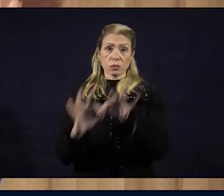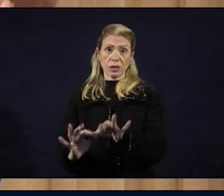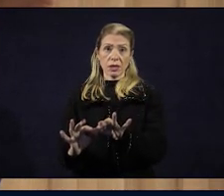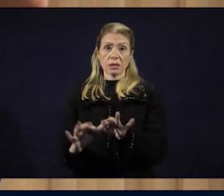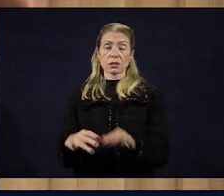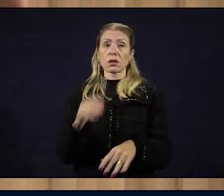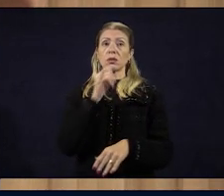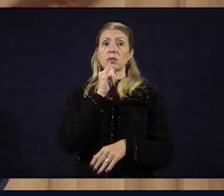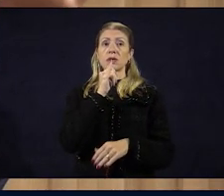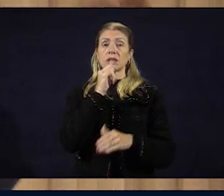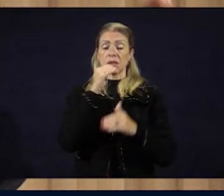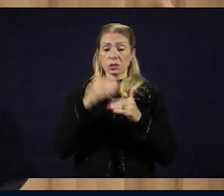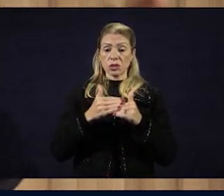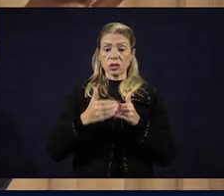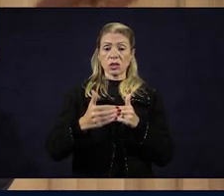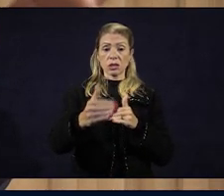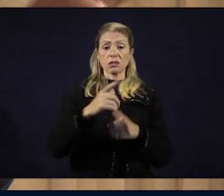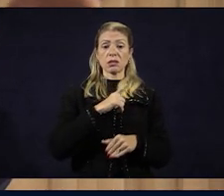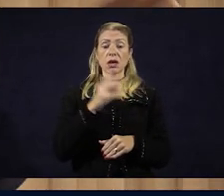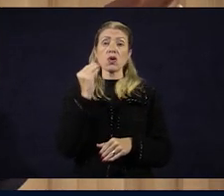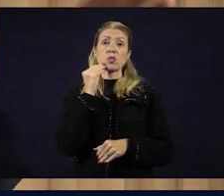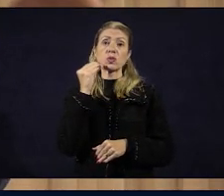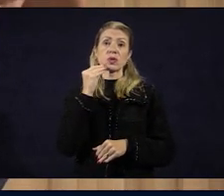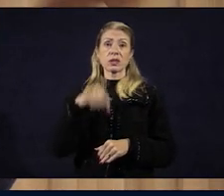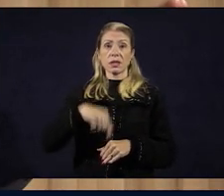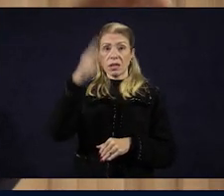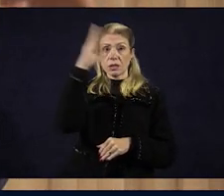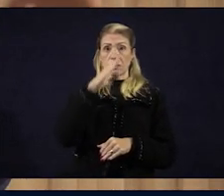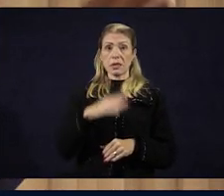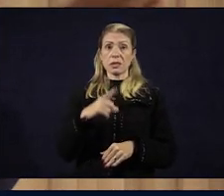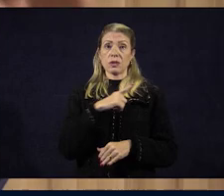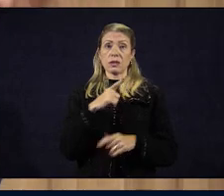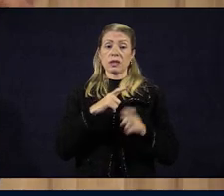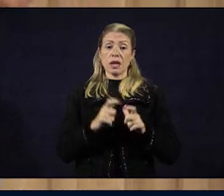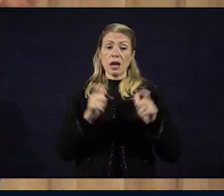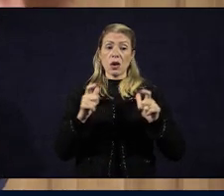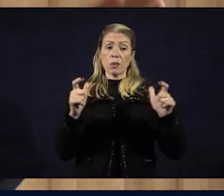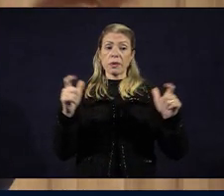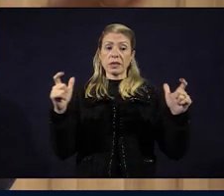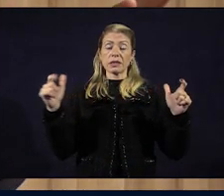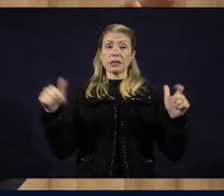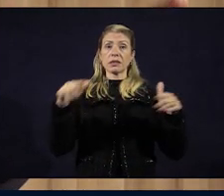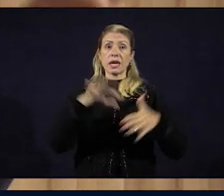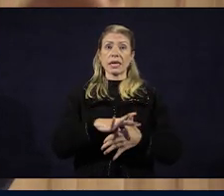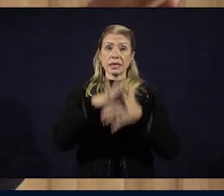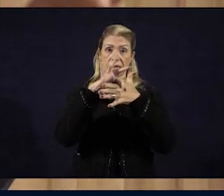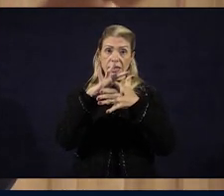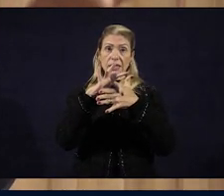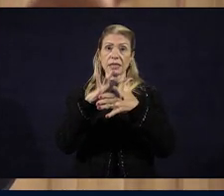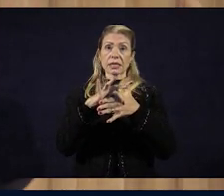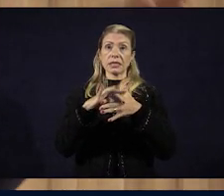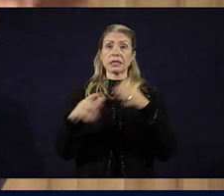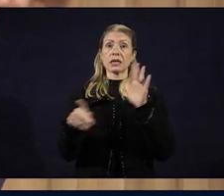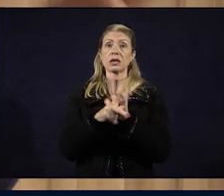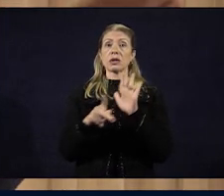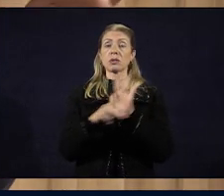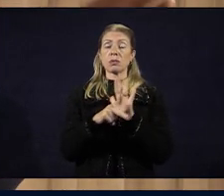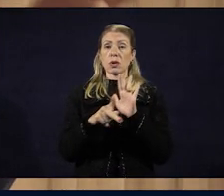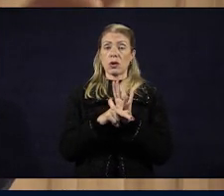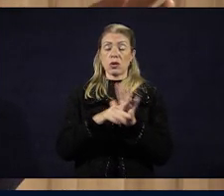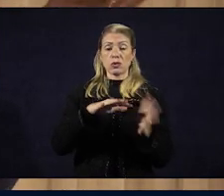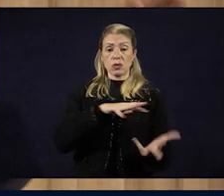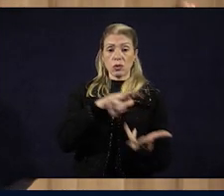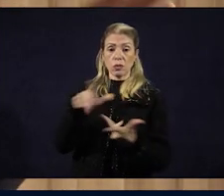diante da oportunidade que o Brasil tem de aumentar a sua liderança no trading global de grãos e